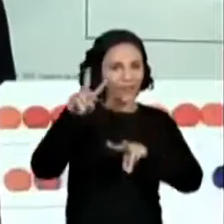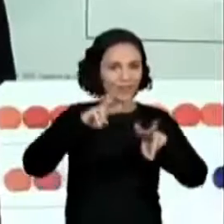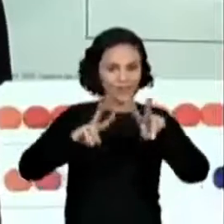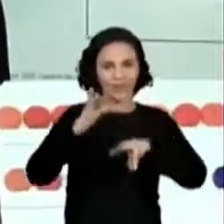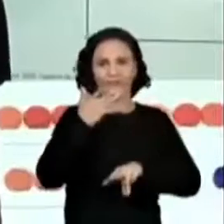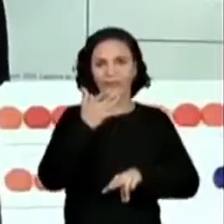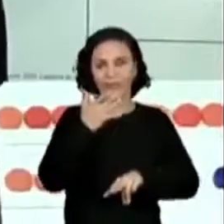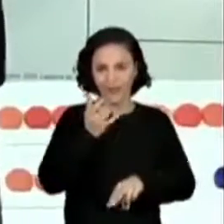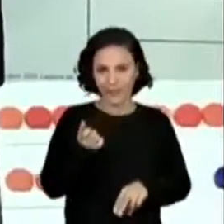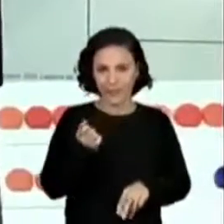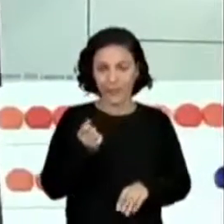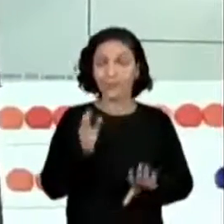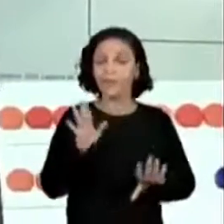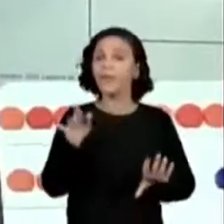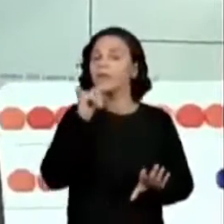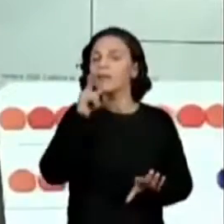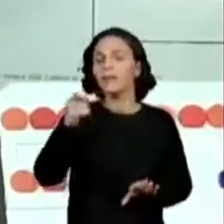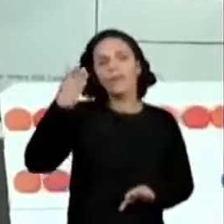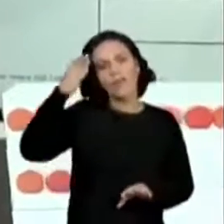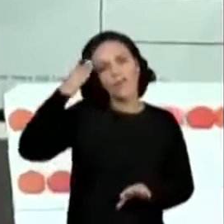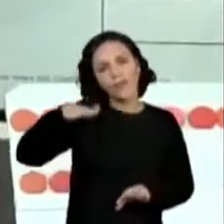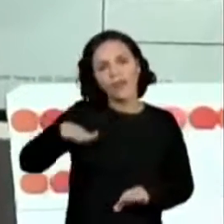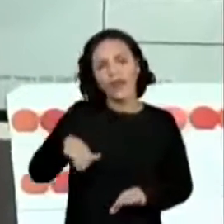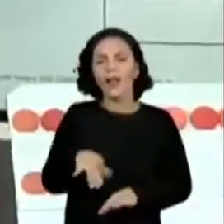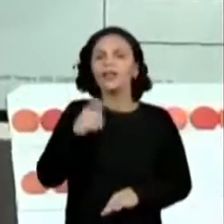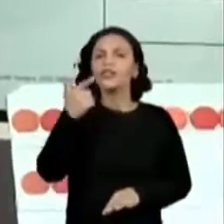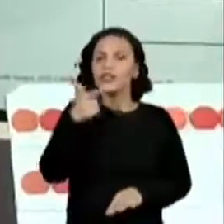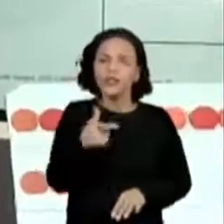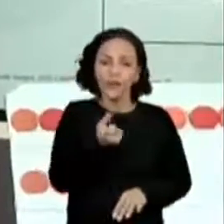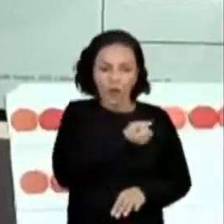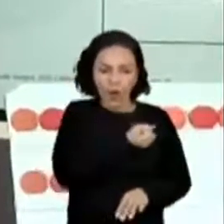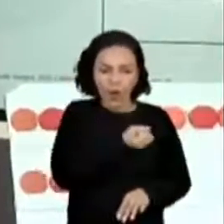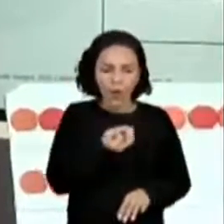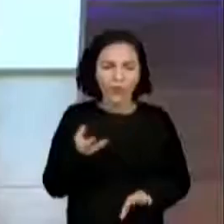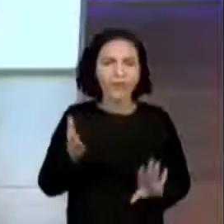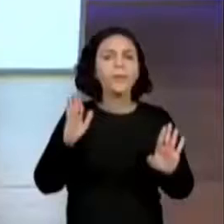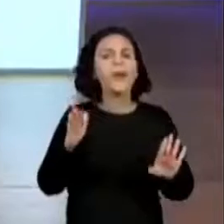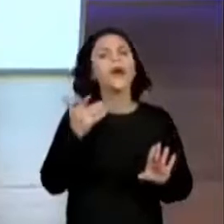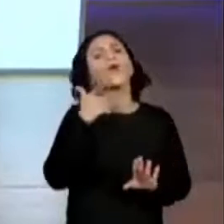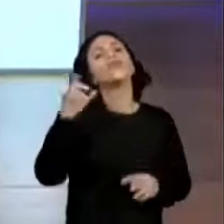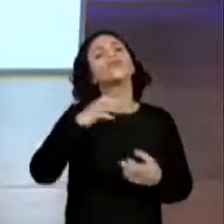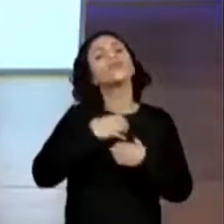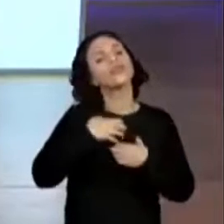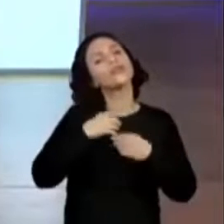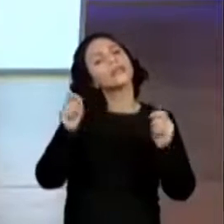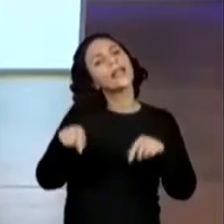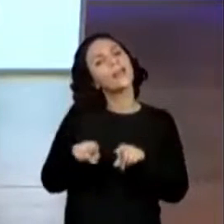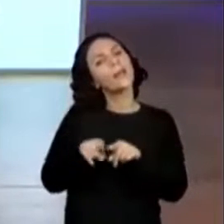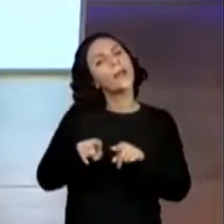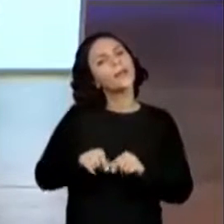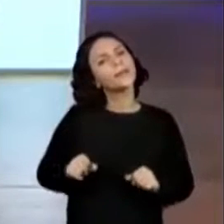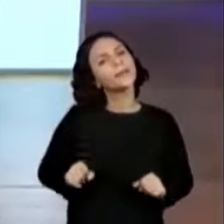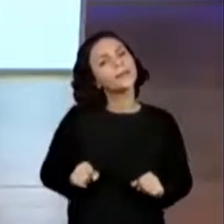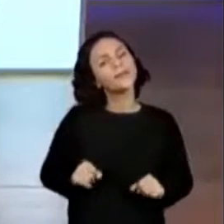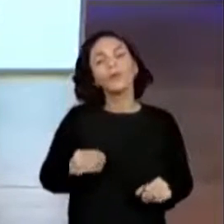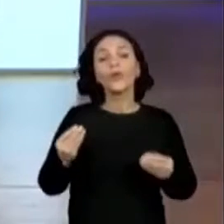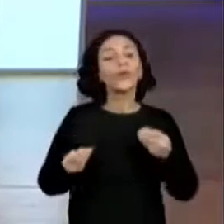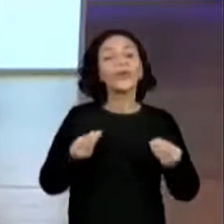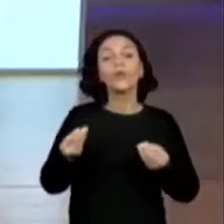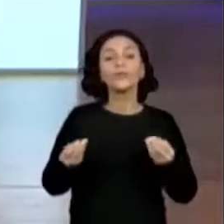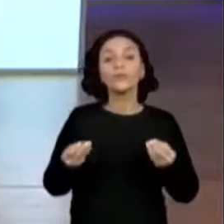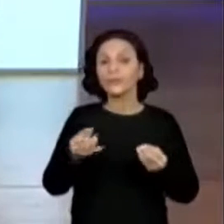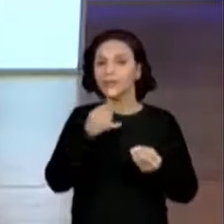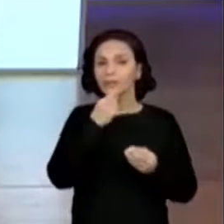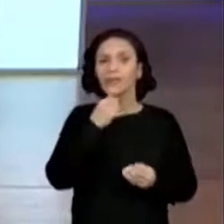feito aqui? Né? A Profran foi contando tudo de novo. Mas qual a outra forma que a gente podia ter feito? Ao invés de